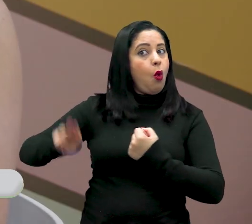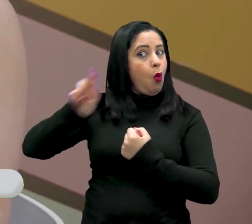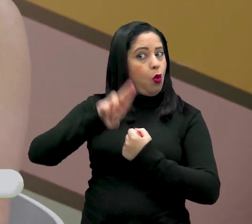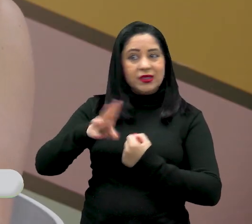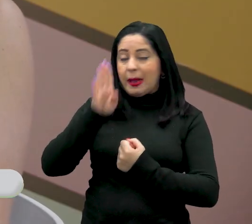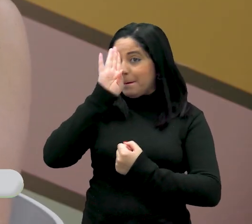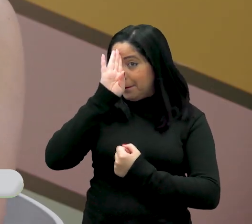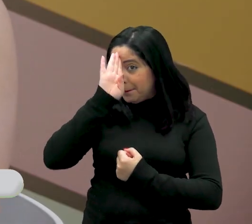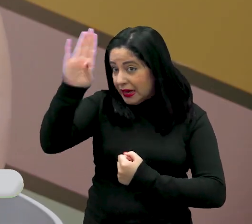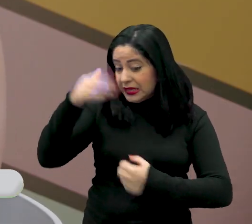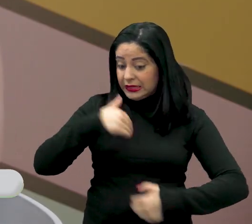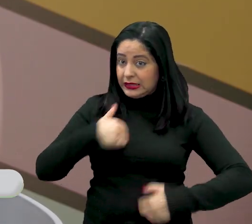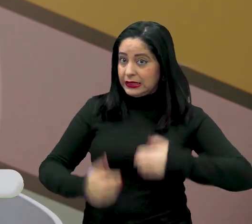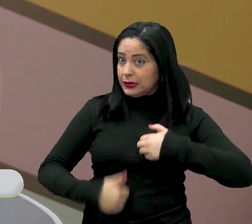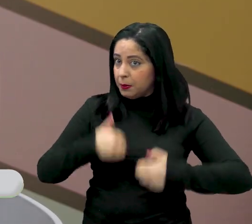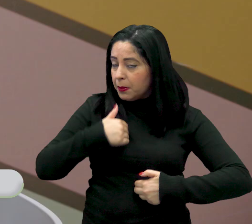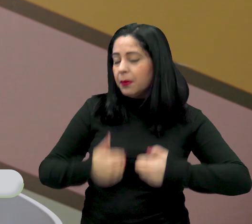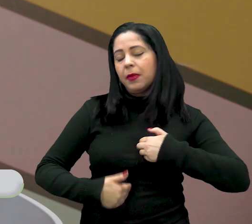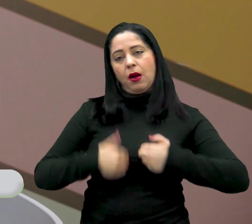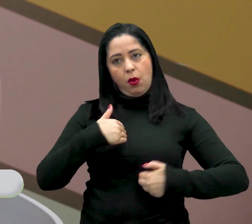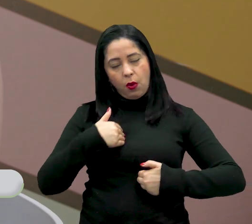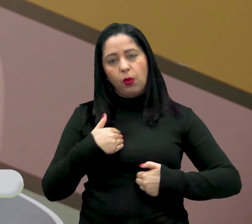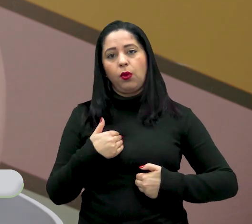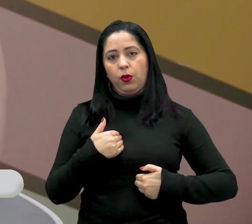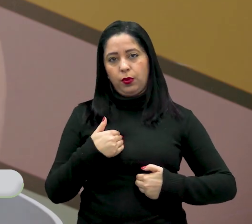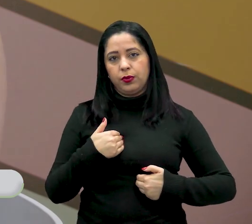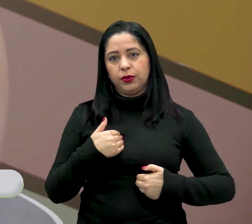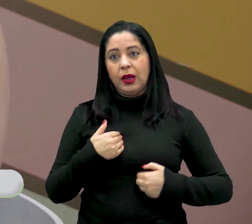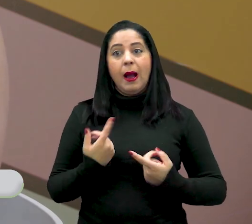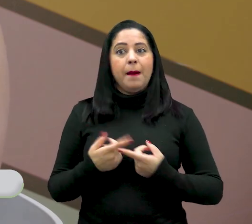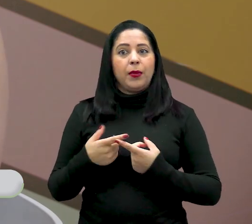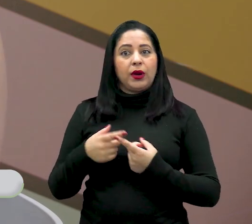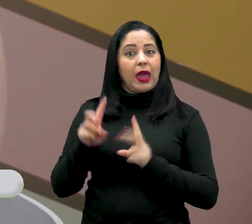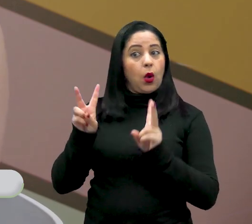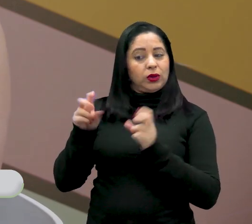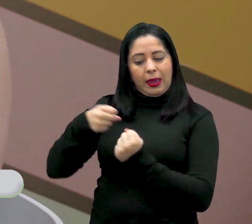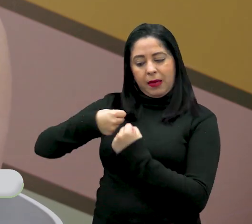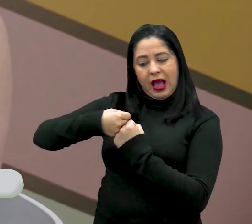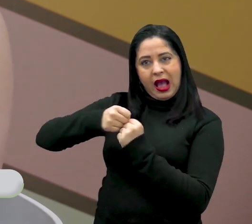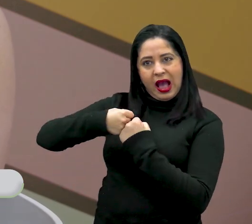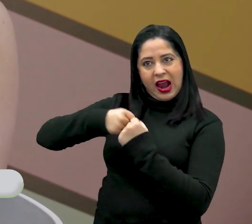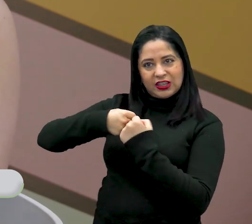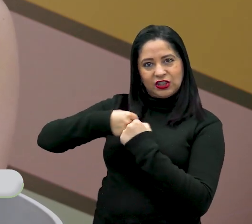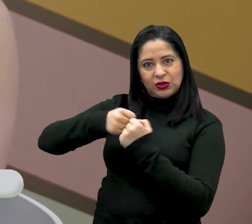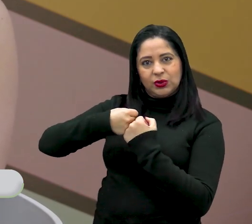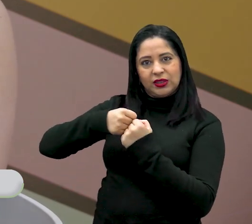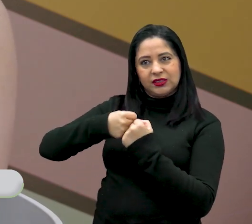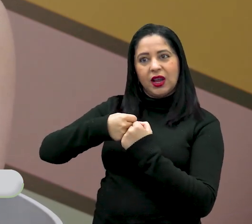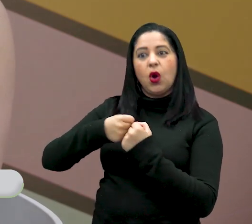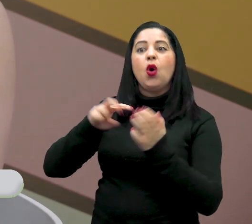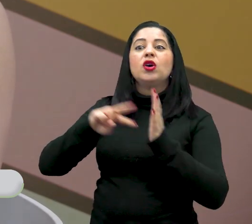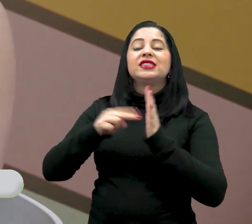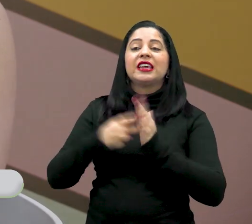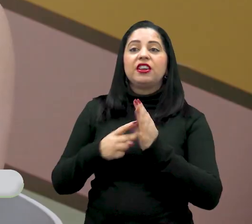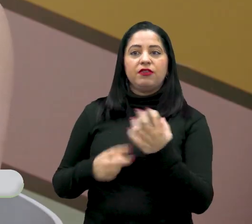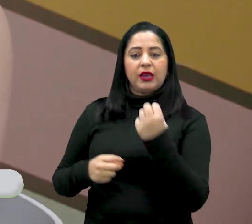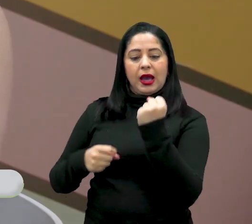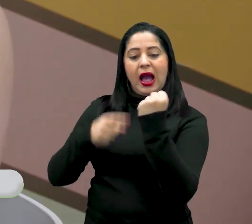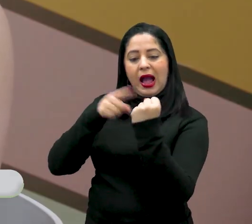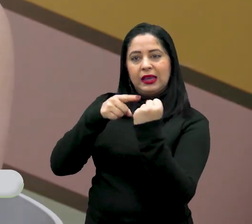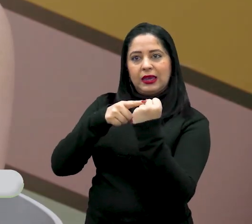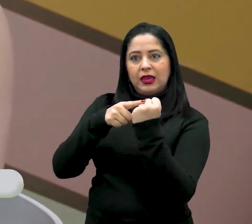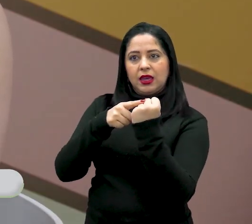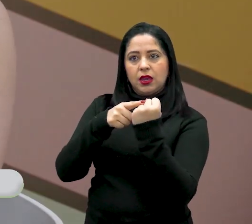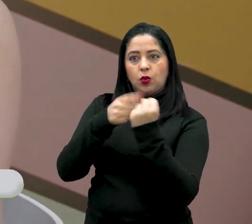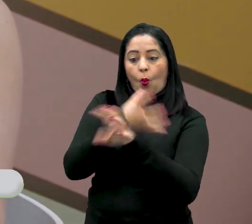das principais e maiores articulações do nosso corpo. Quando a gente fala de articulação, a gente fala de o que liga, conecta dois